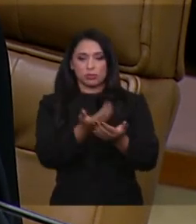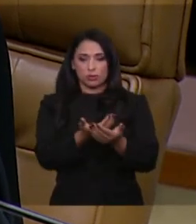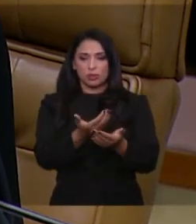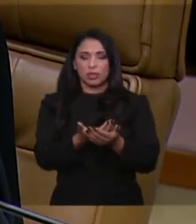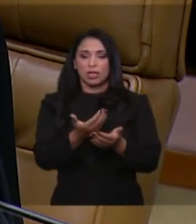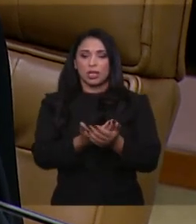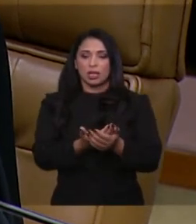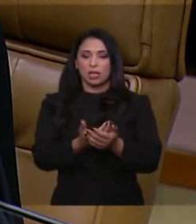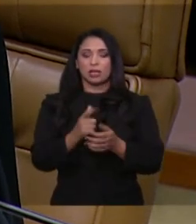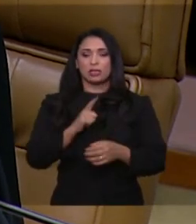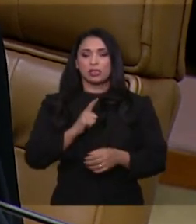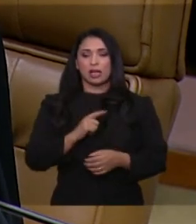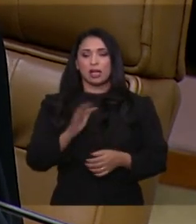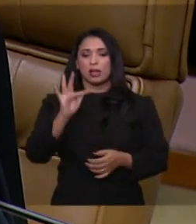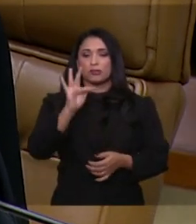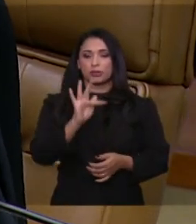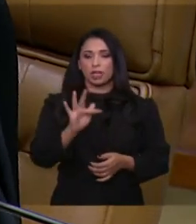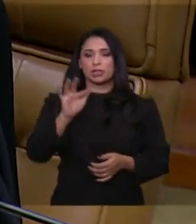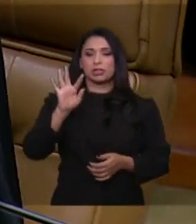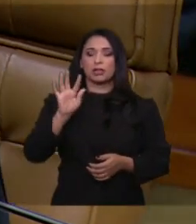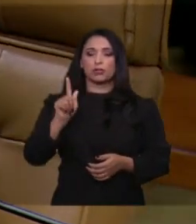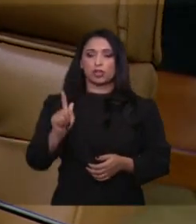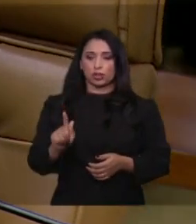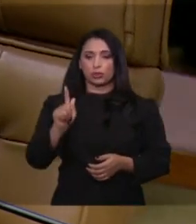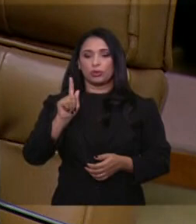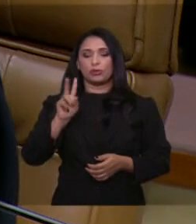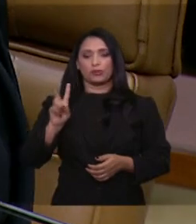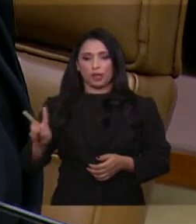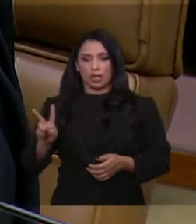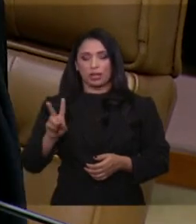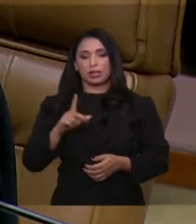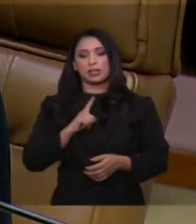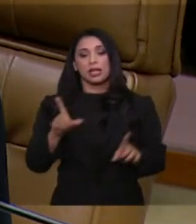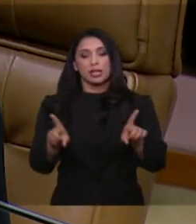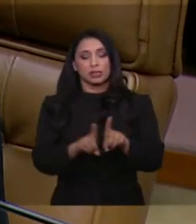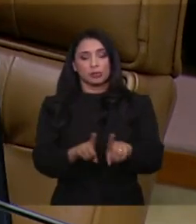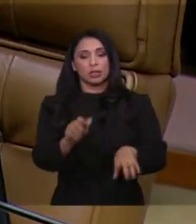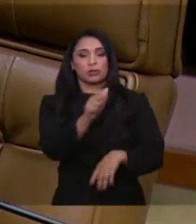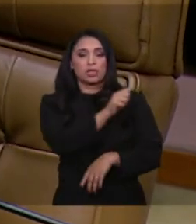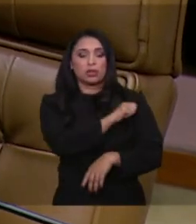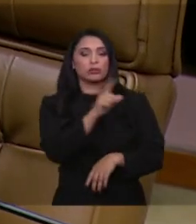Getúlio Vargas, de São Paulo, e da Universidade de Uberaba, Minas Gerais.